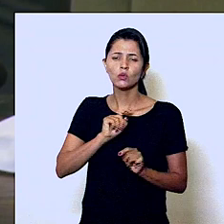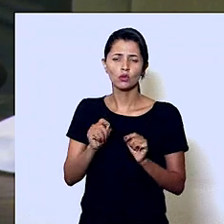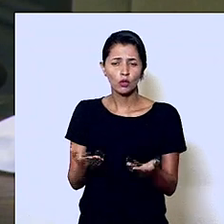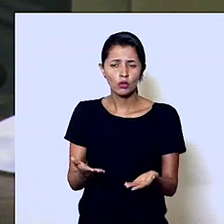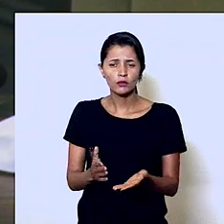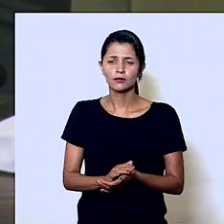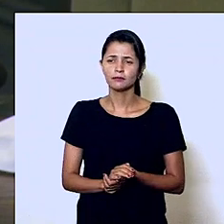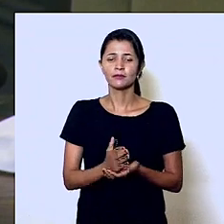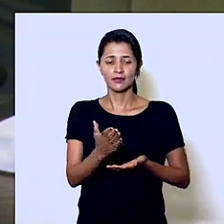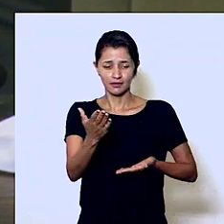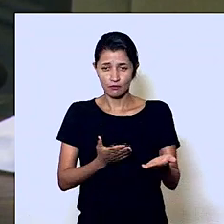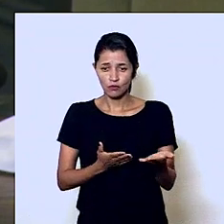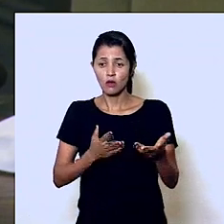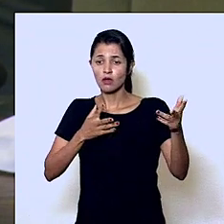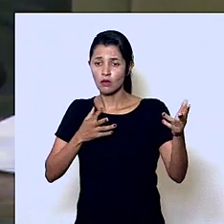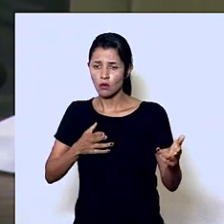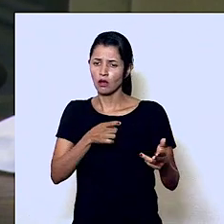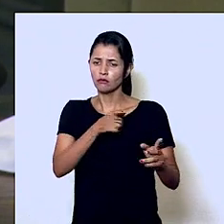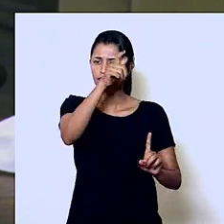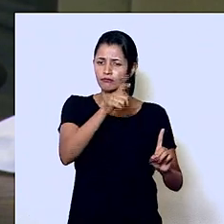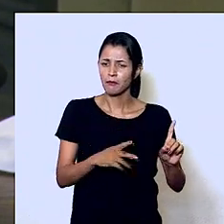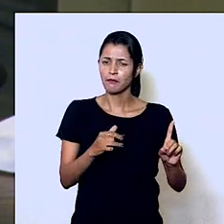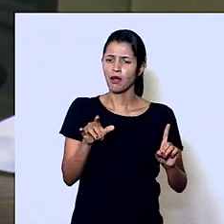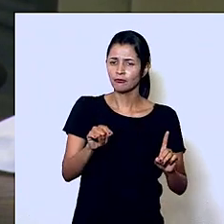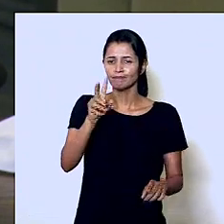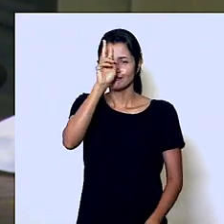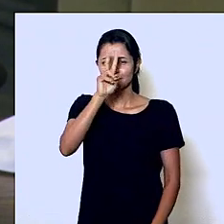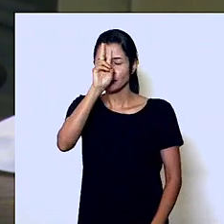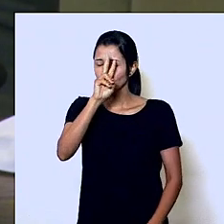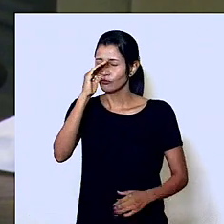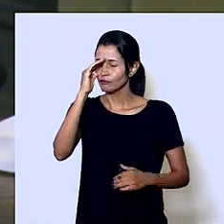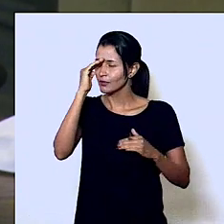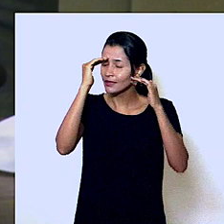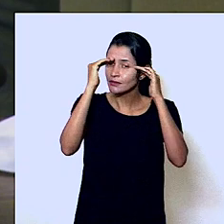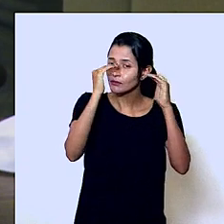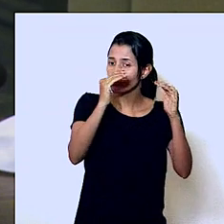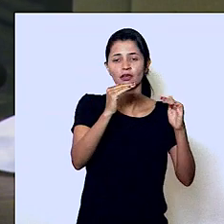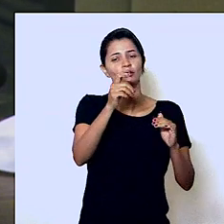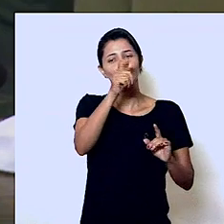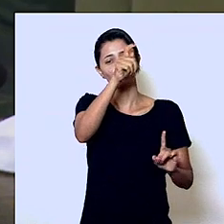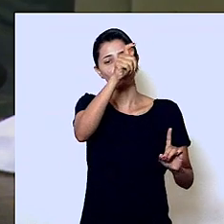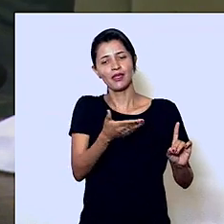ele, recordamos com muito respeito esse notável diplomata